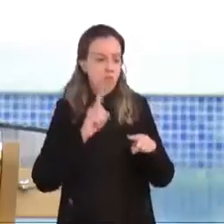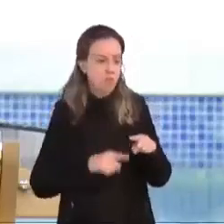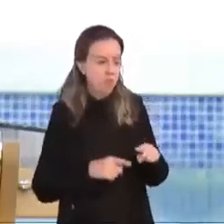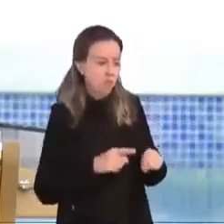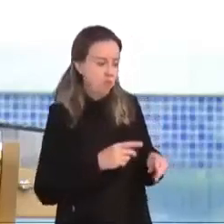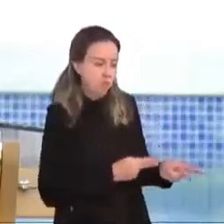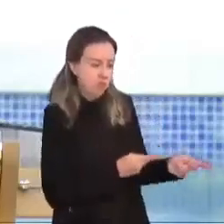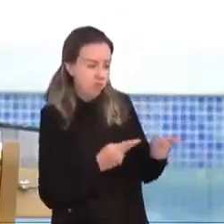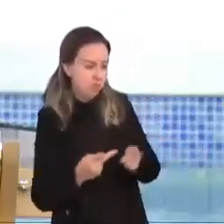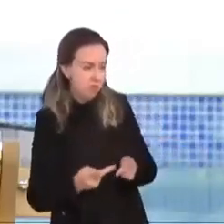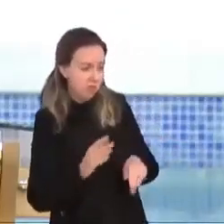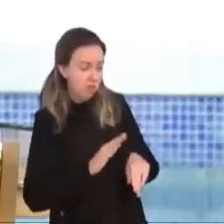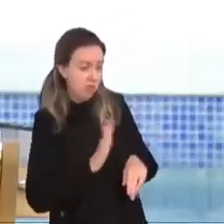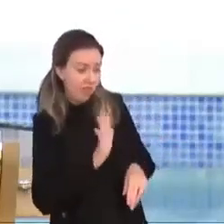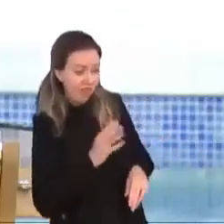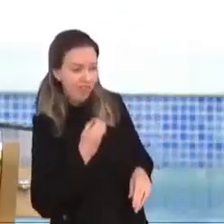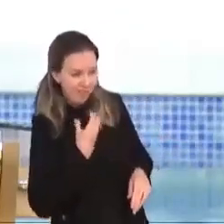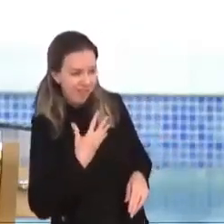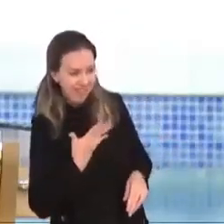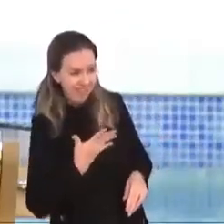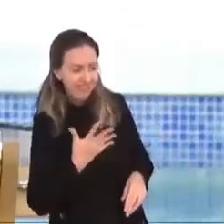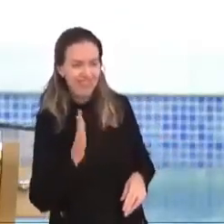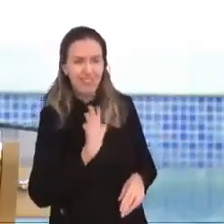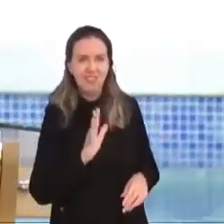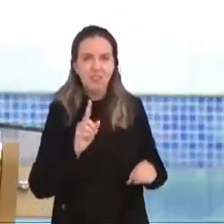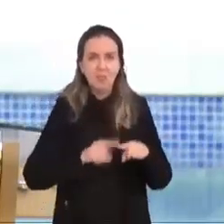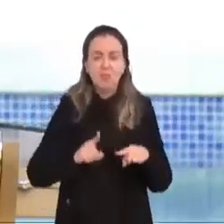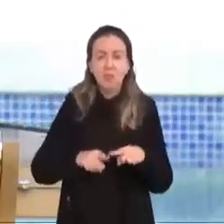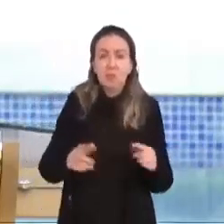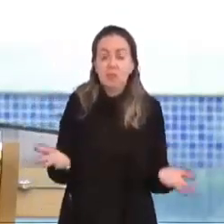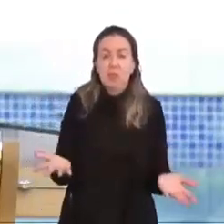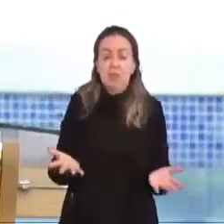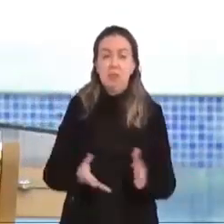receber. Direitos básicos.